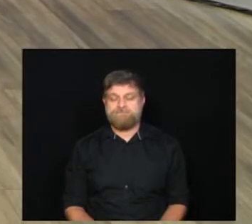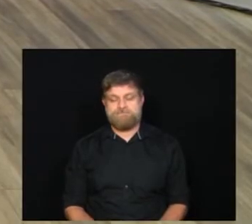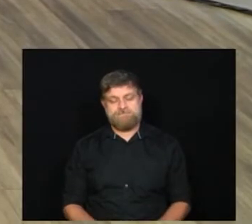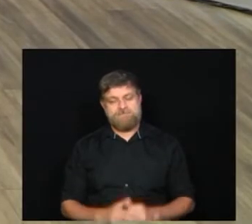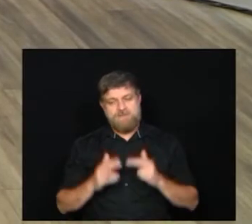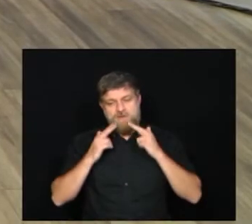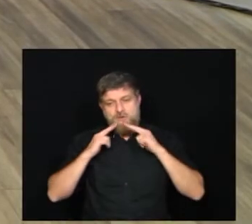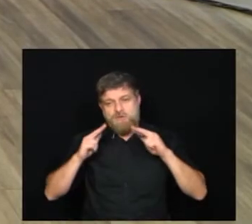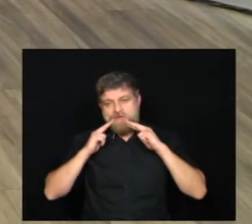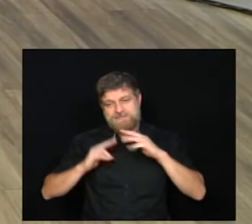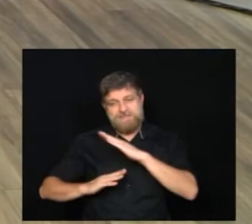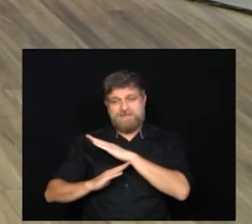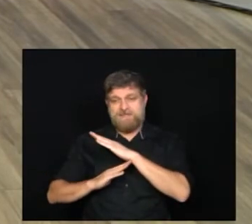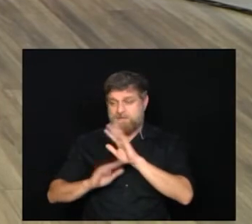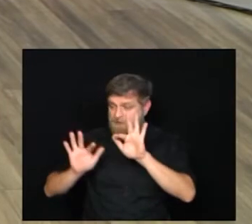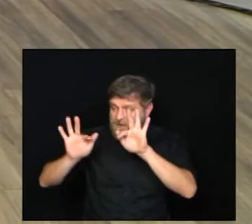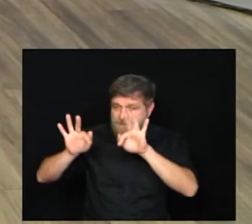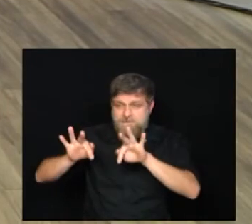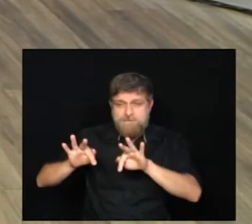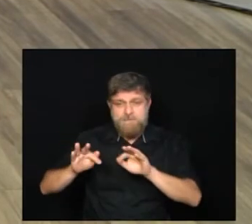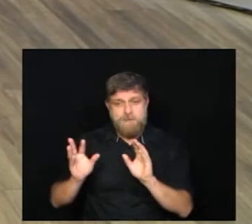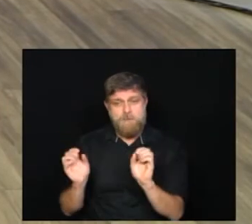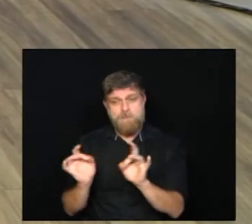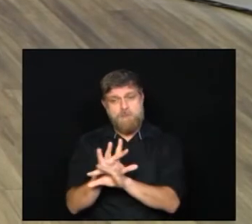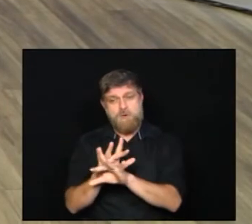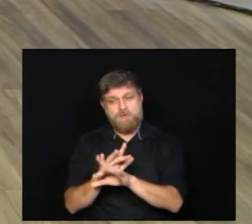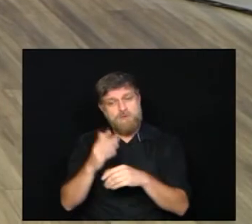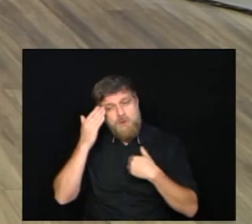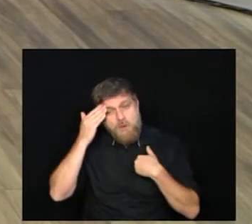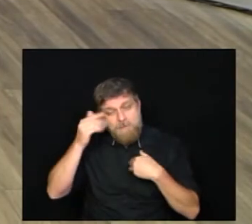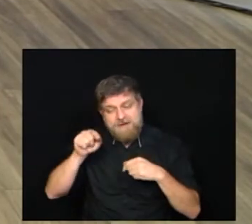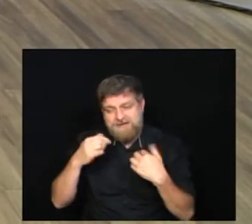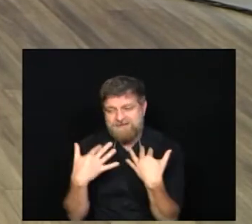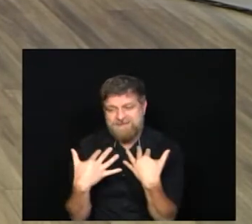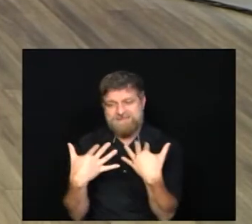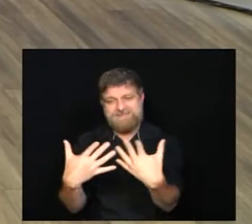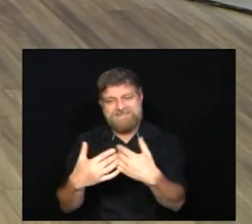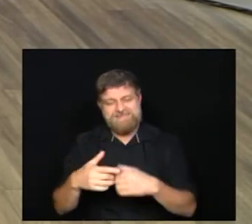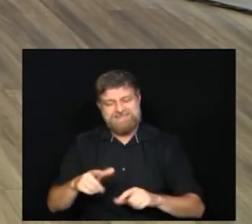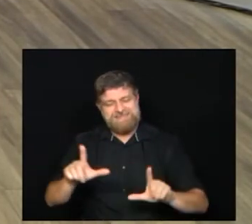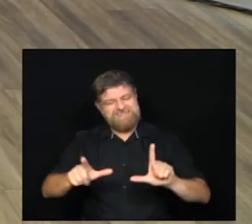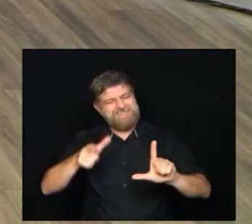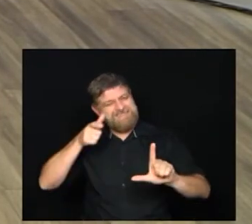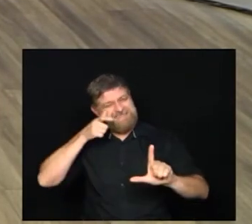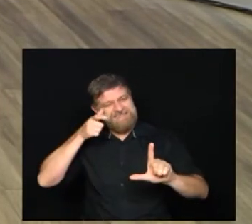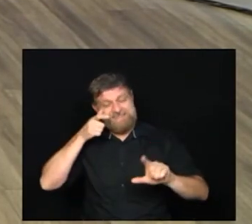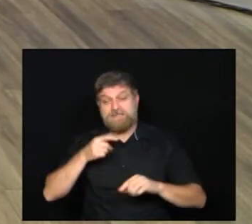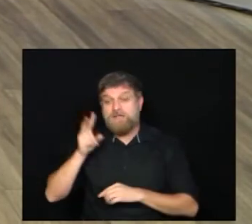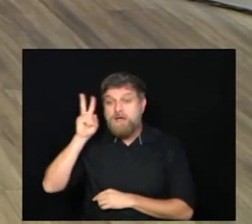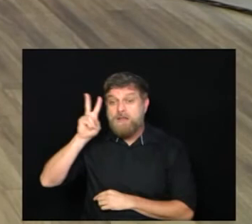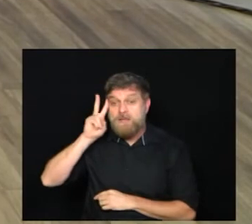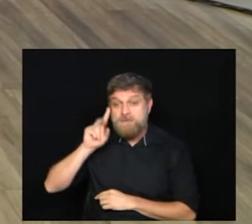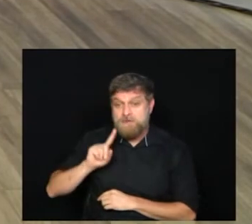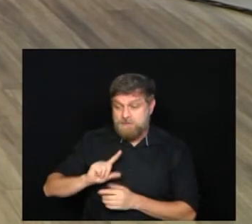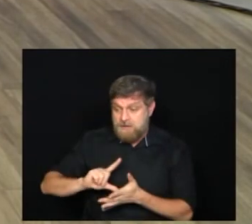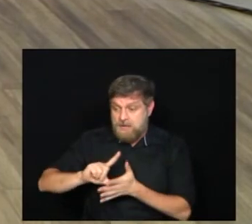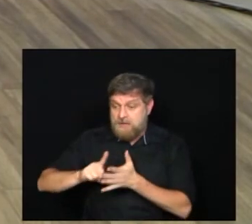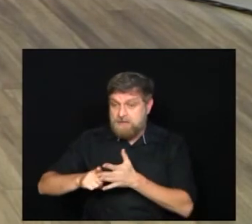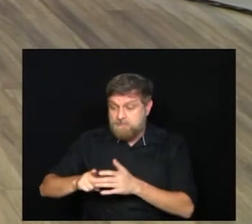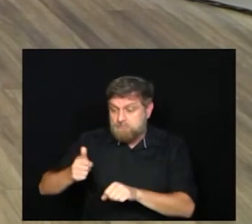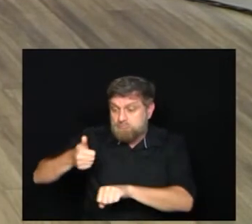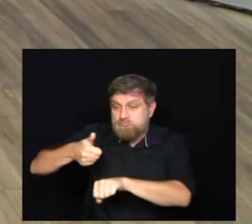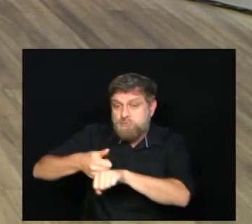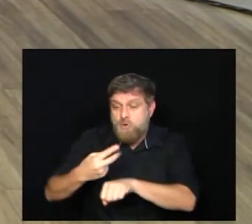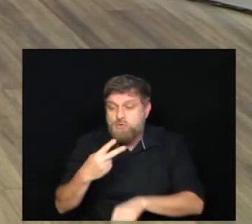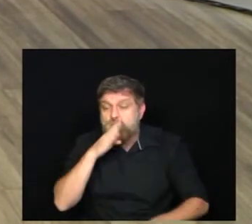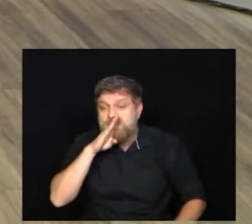Câmara Notícia fica por aqui. Muito obrigado pela sua companhia, pela sua audiência. Lembrando que daqui a pouco,